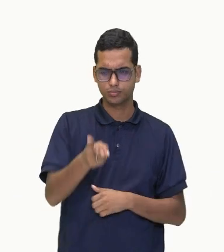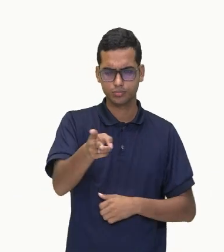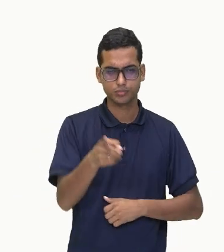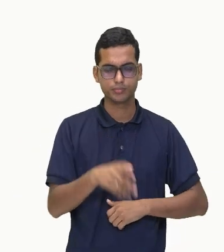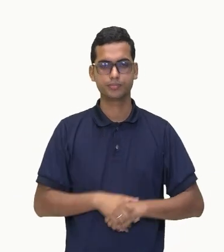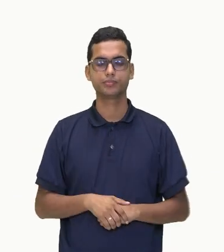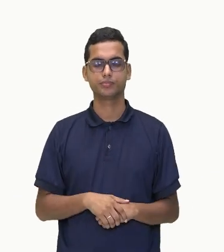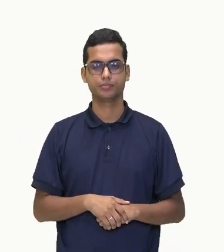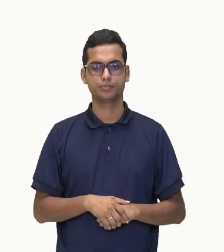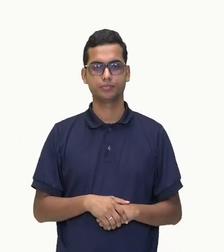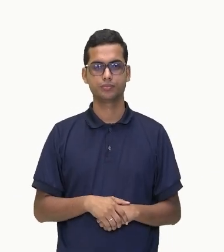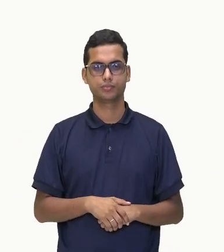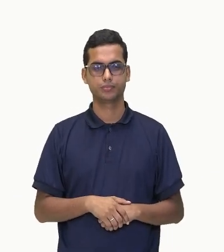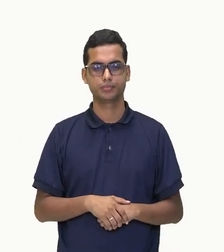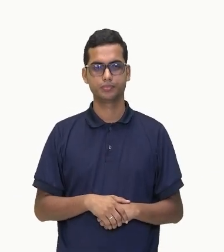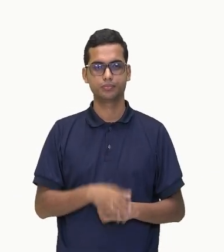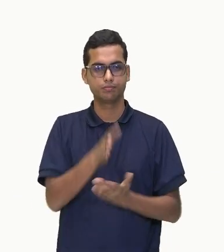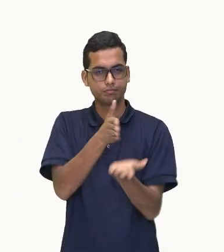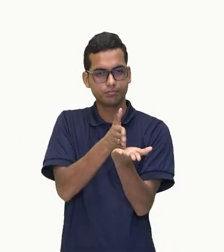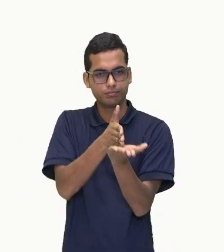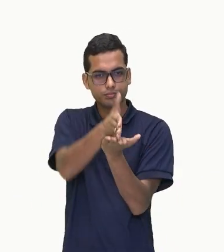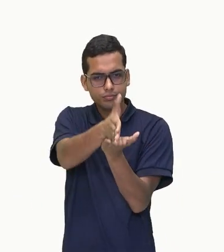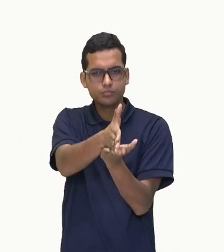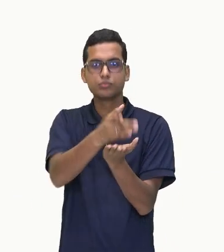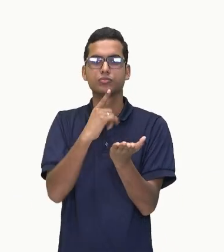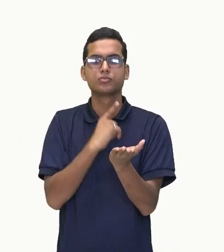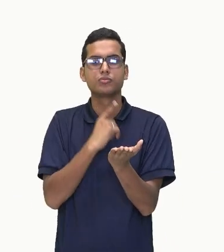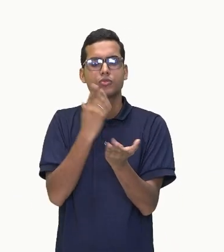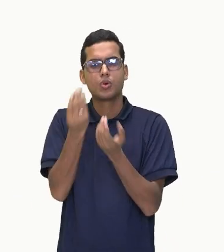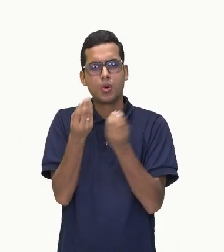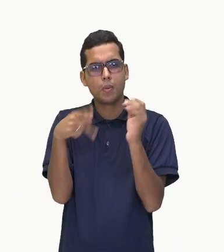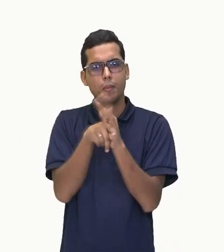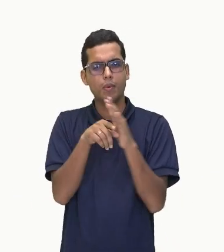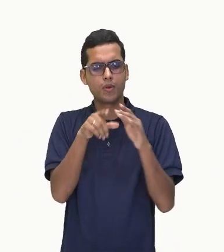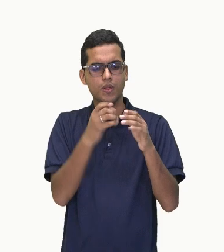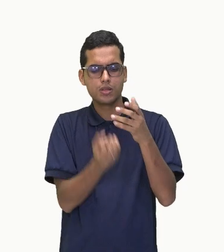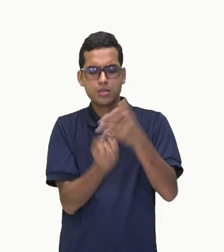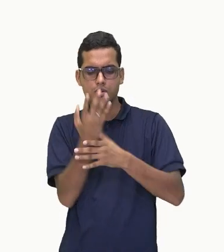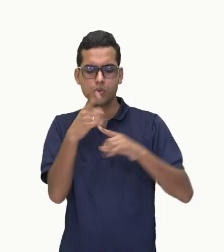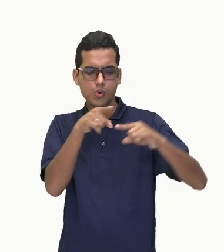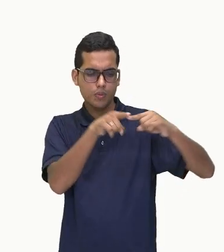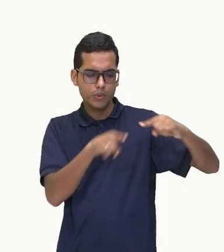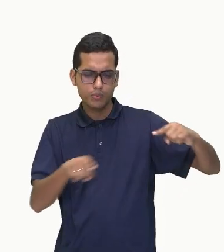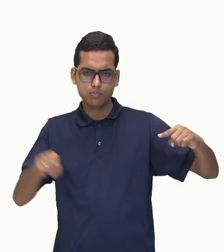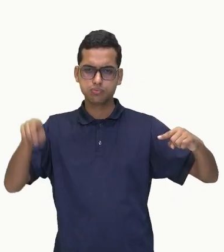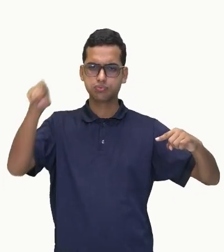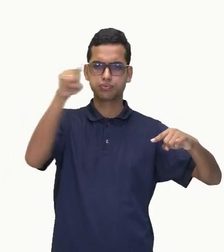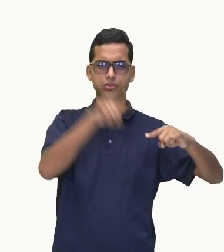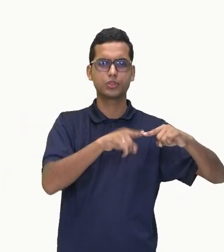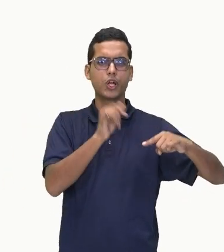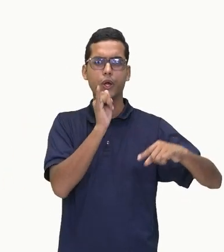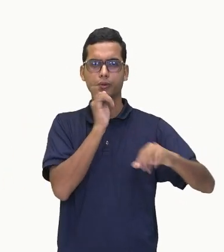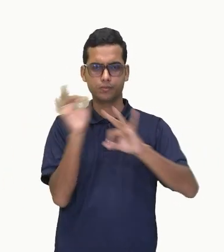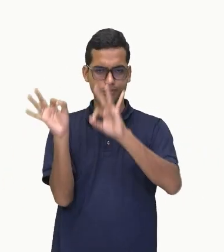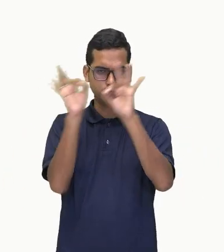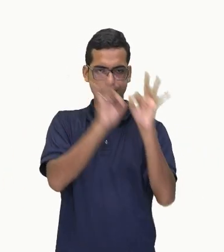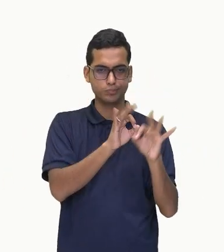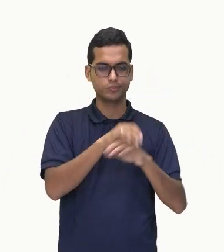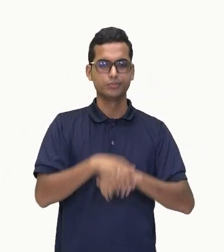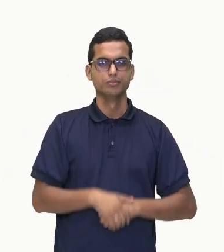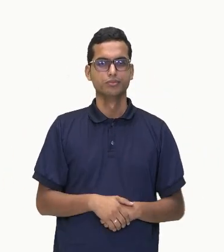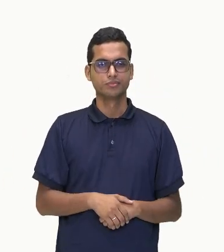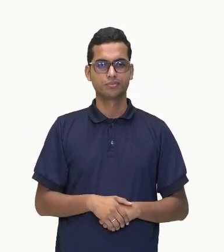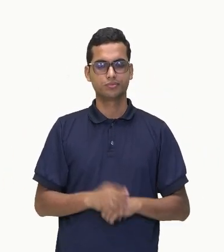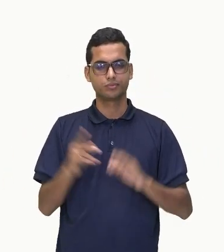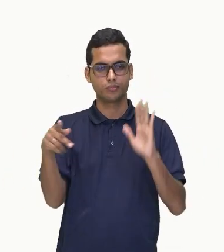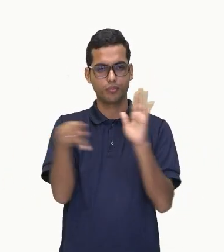a trajetória ela forma o quê? Ela forma um círculo, como, por exemplo, as pás